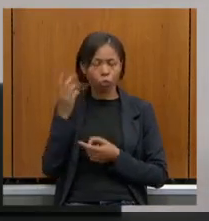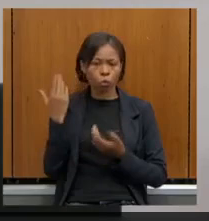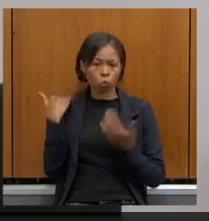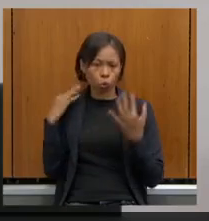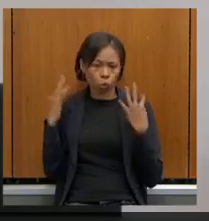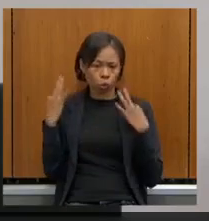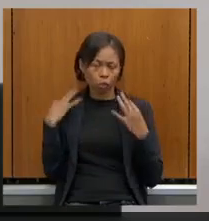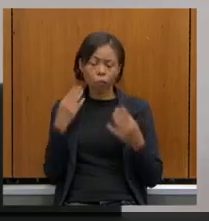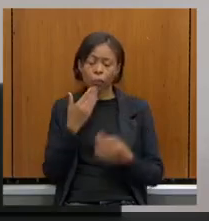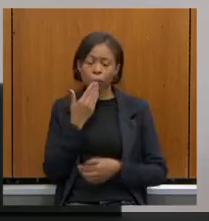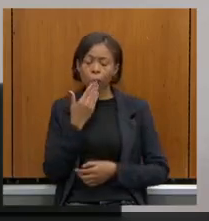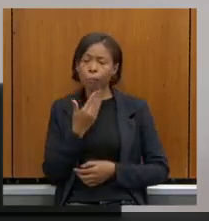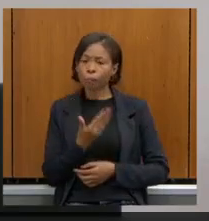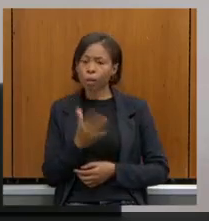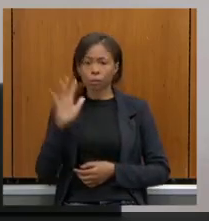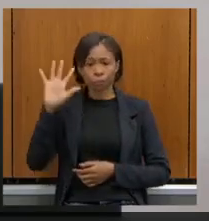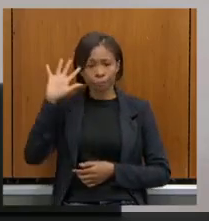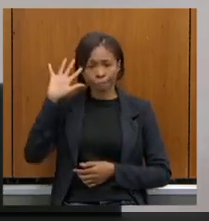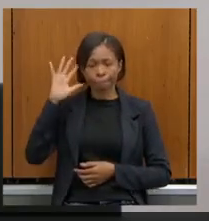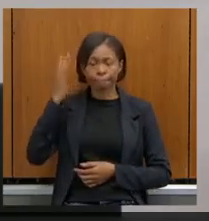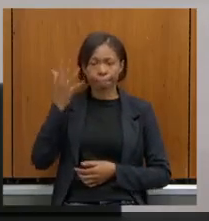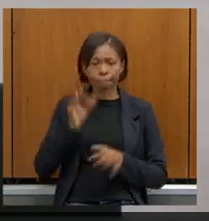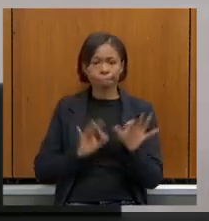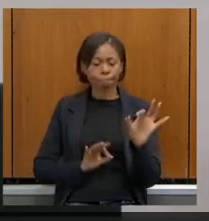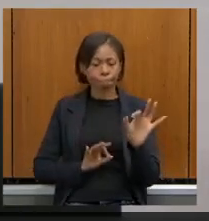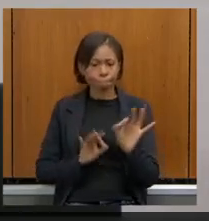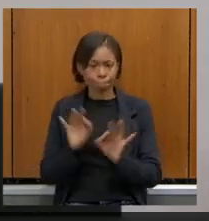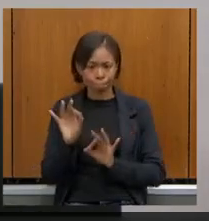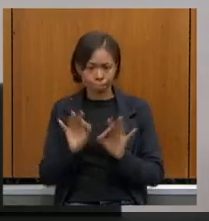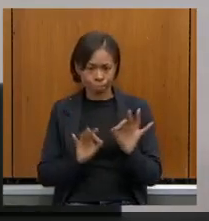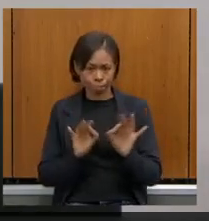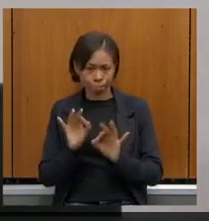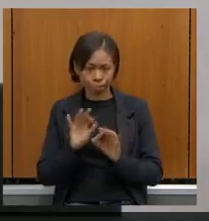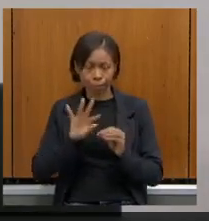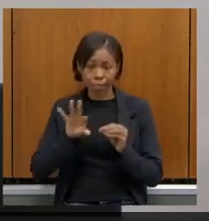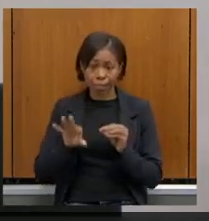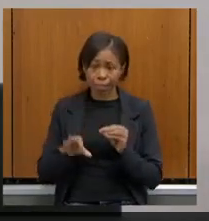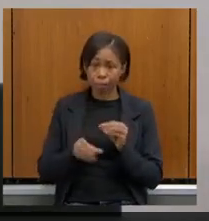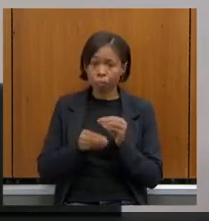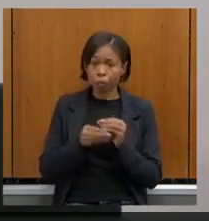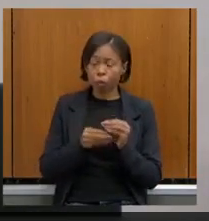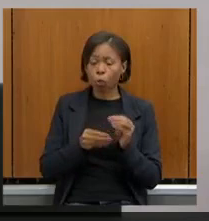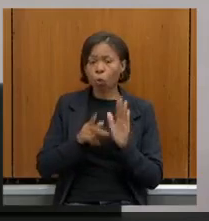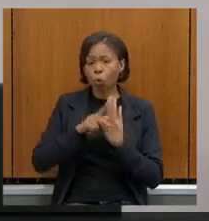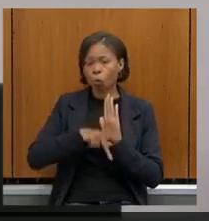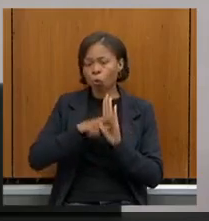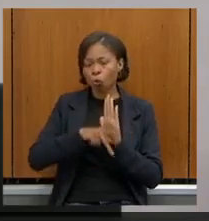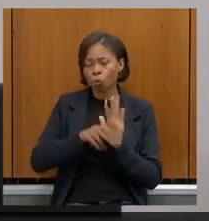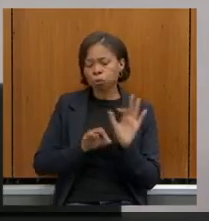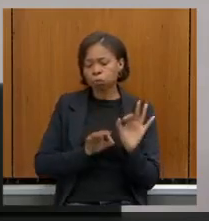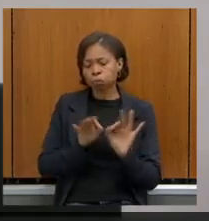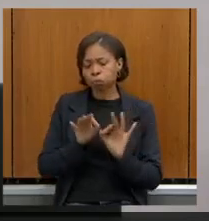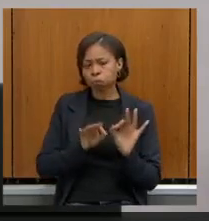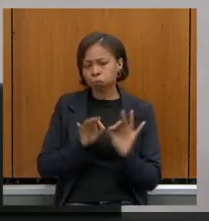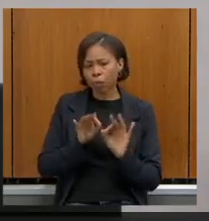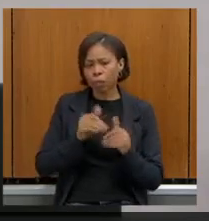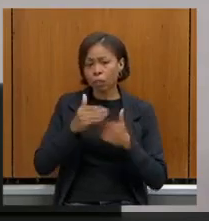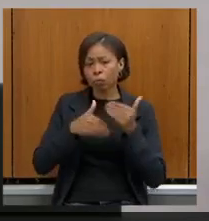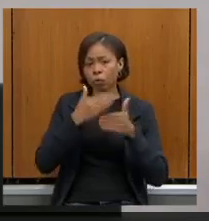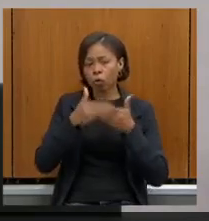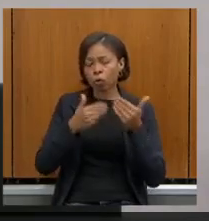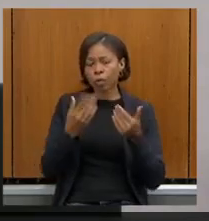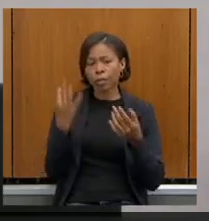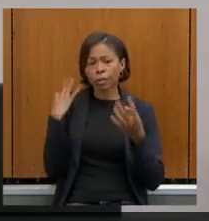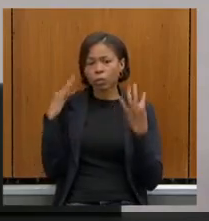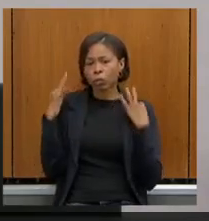para a elaboração e implementação de um plano de desenvolvimento integrado de turismo